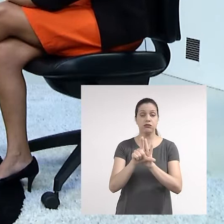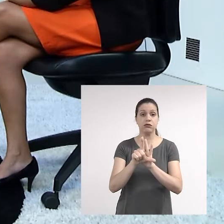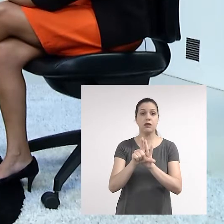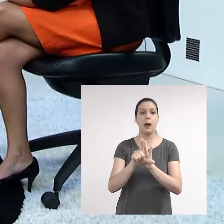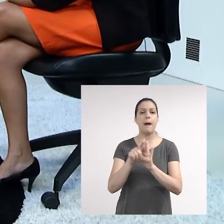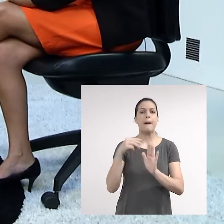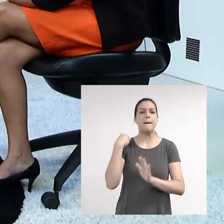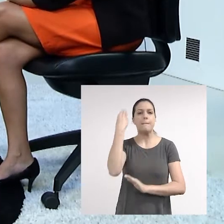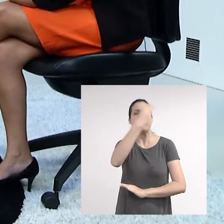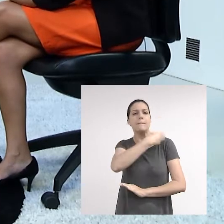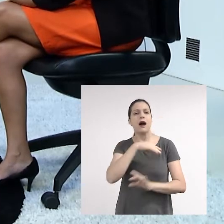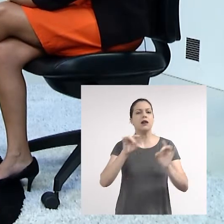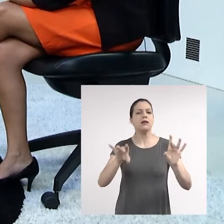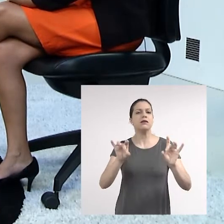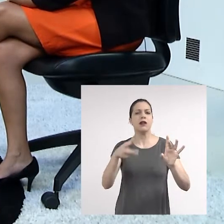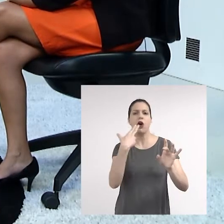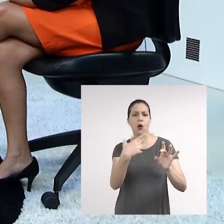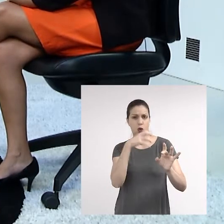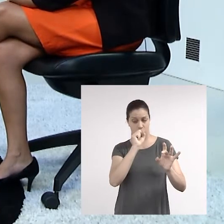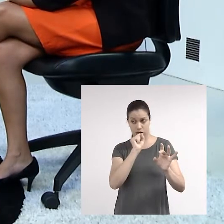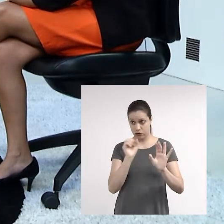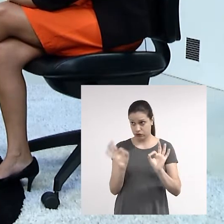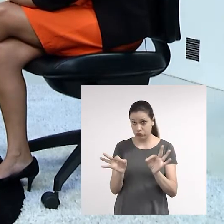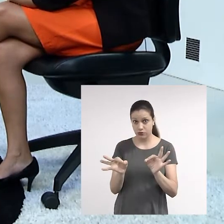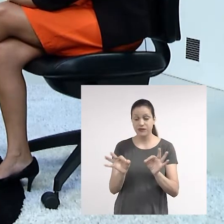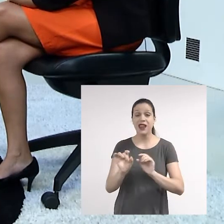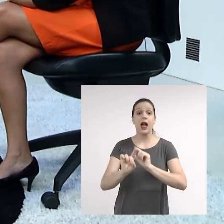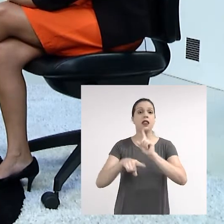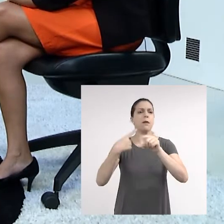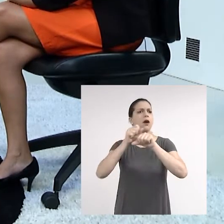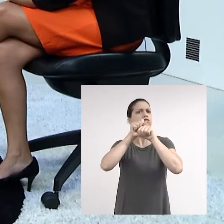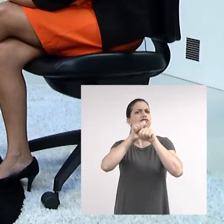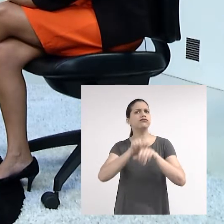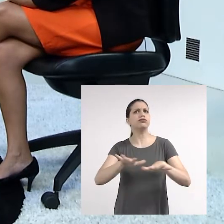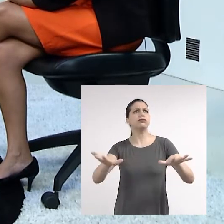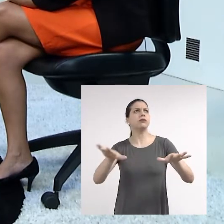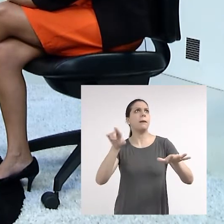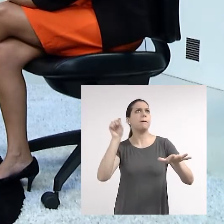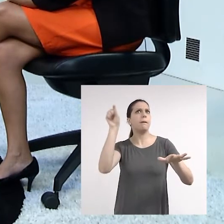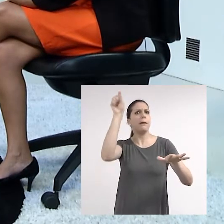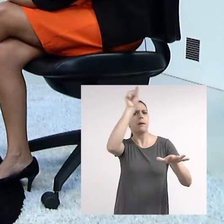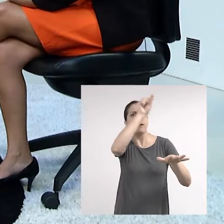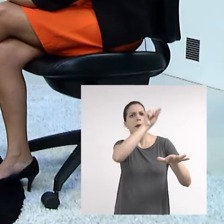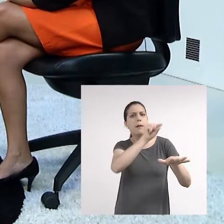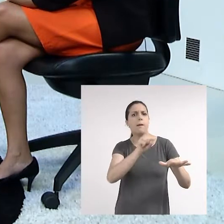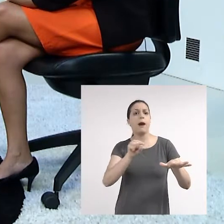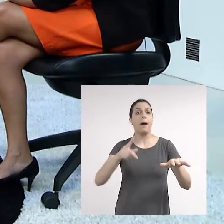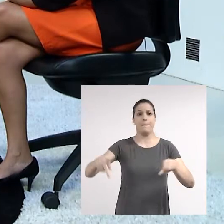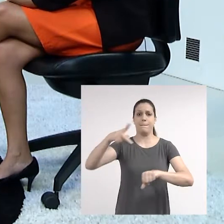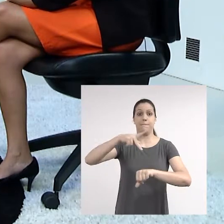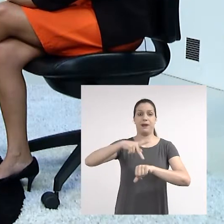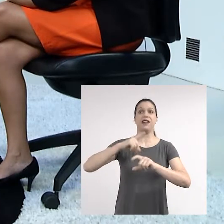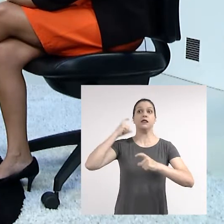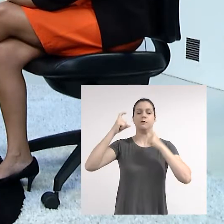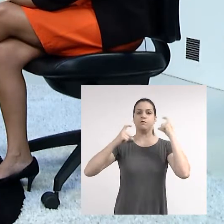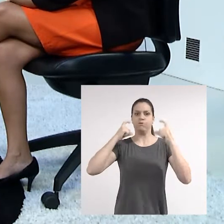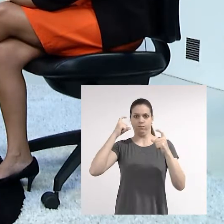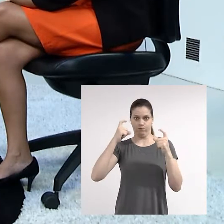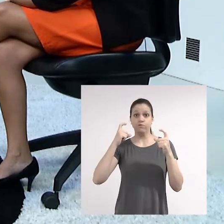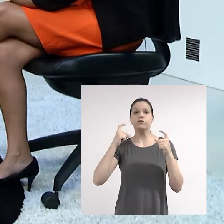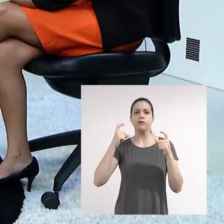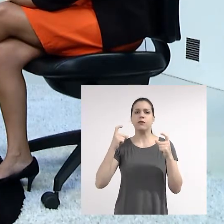Laranja, né? E, de repente, começou a espalhar para todo o país esta